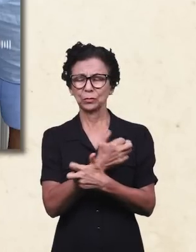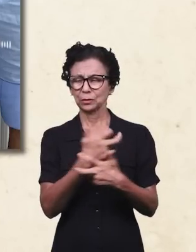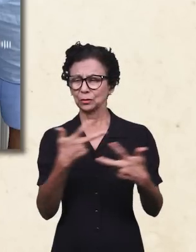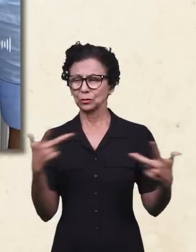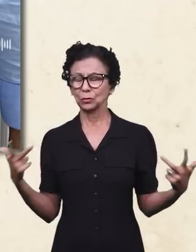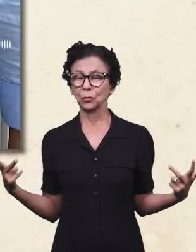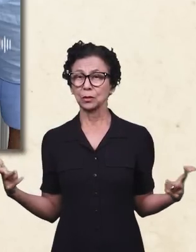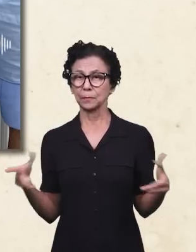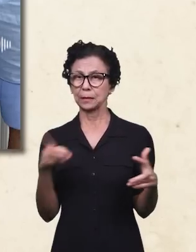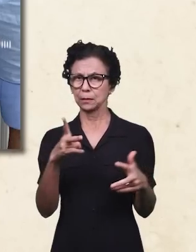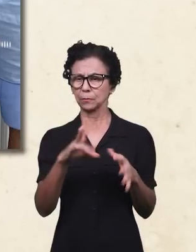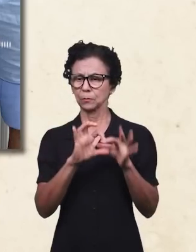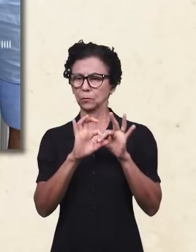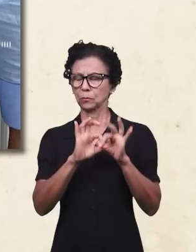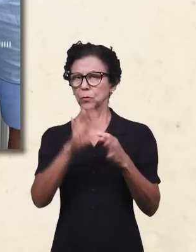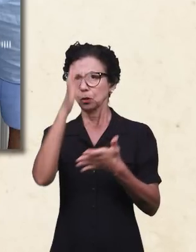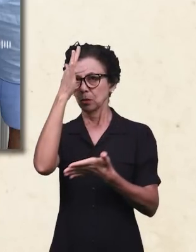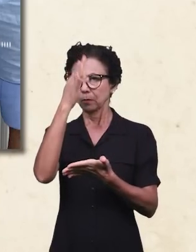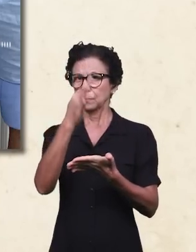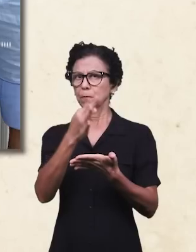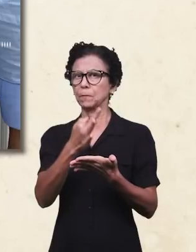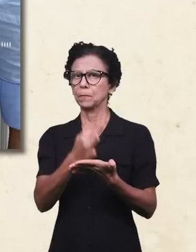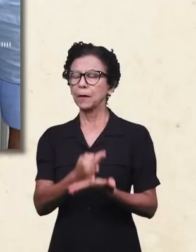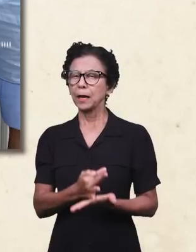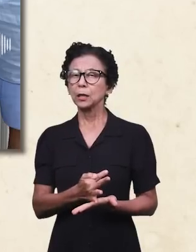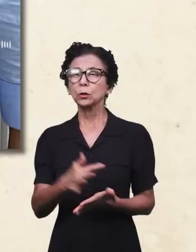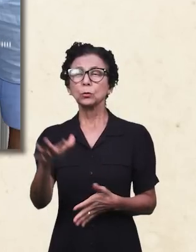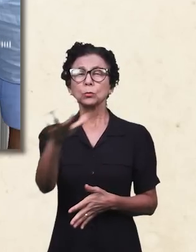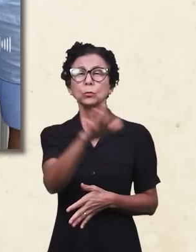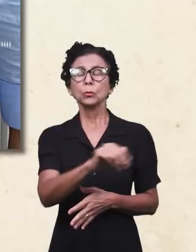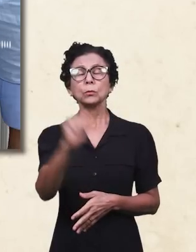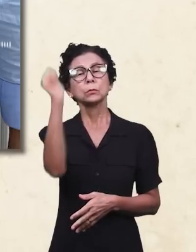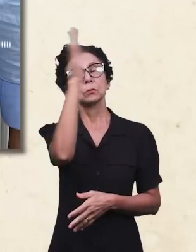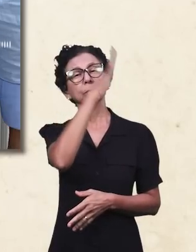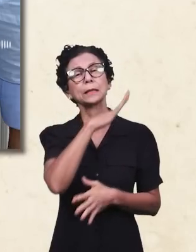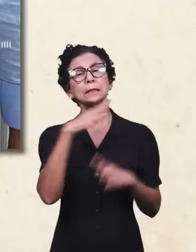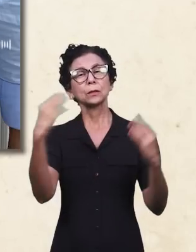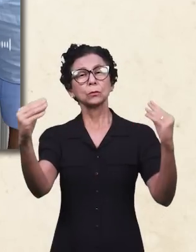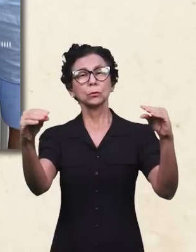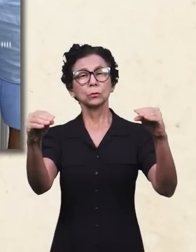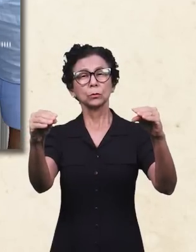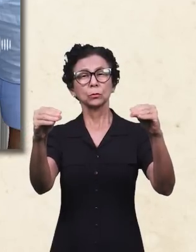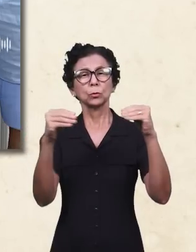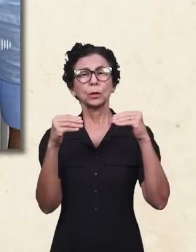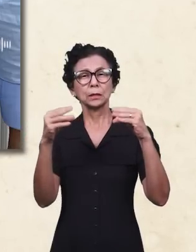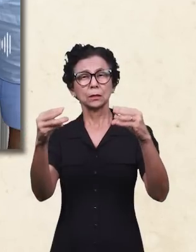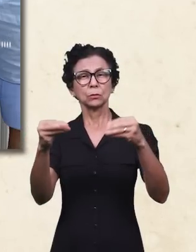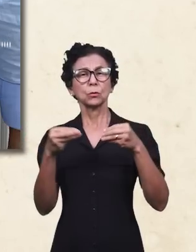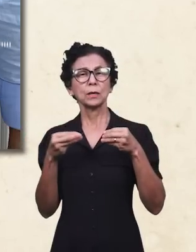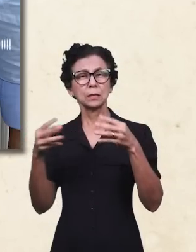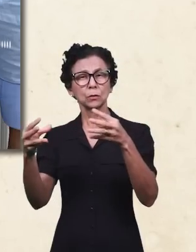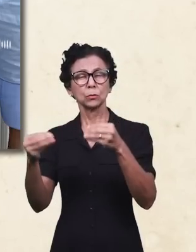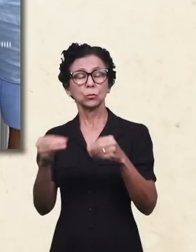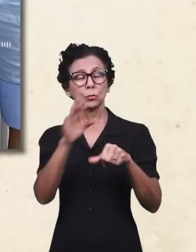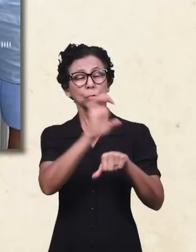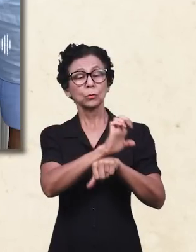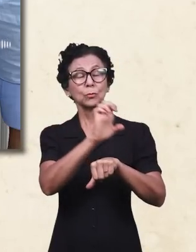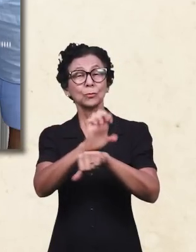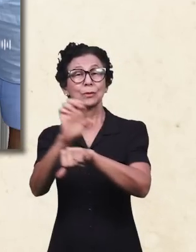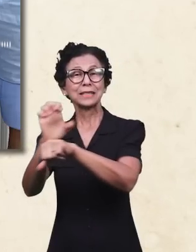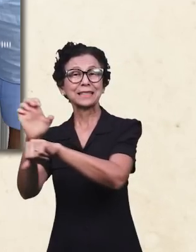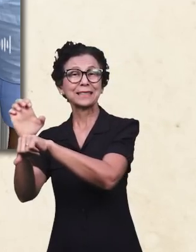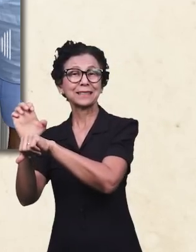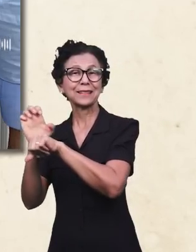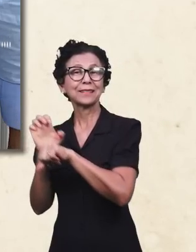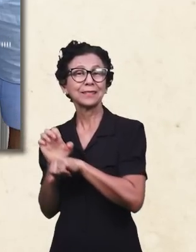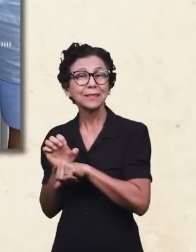fé. Recebemos doações de várias partes do Brasil, com irmãos de todos os estados oferecendo